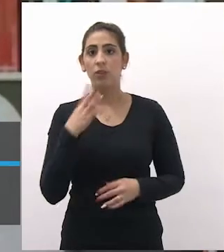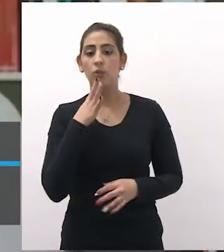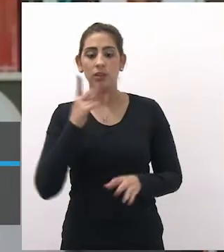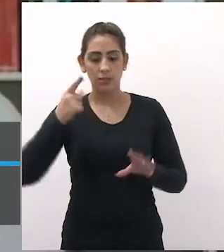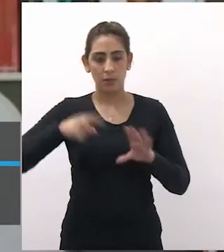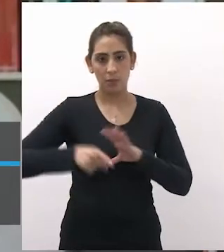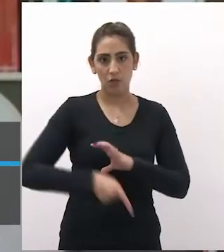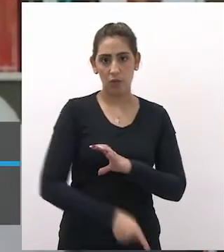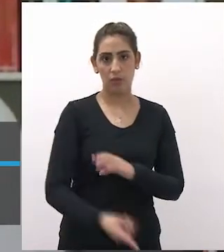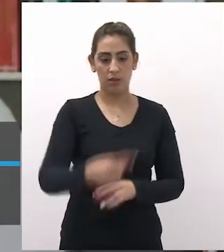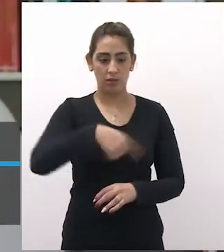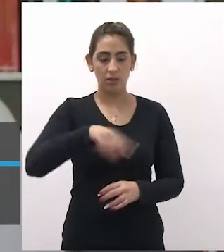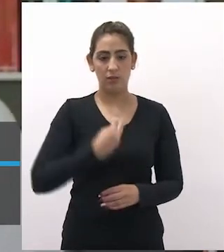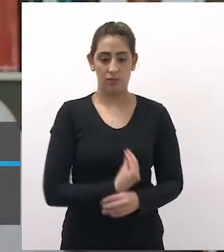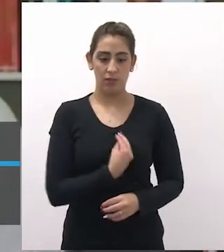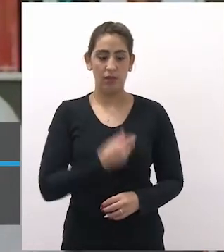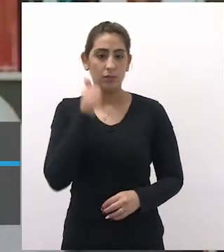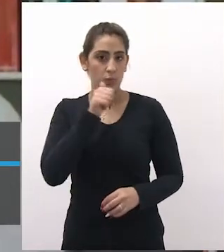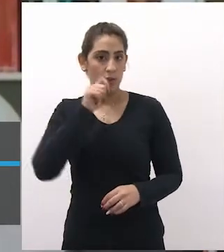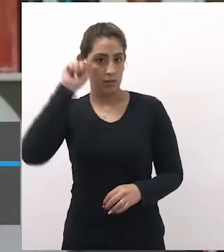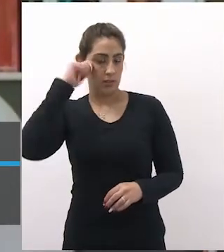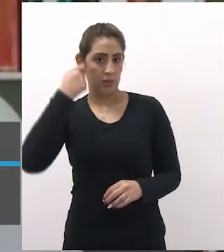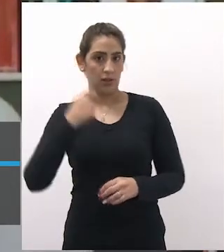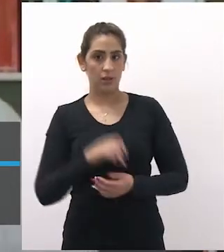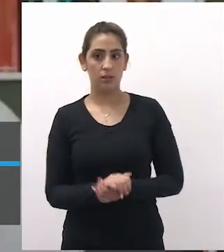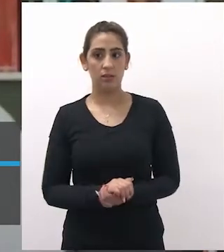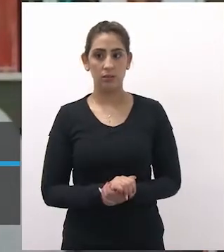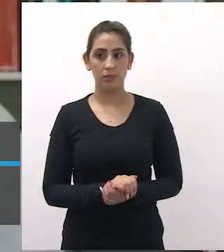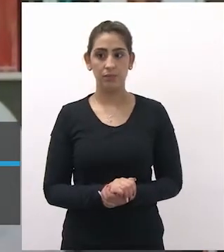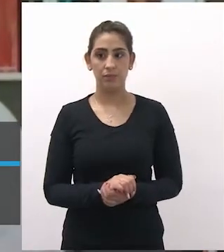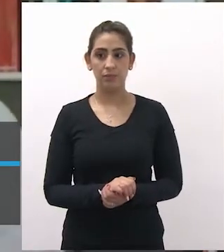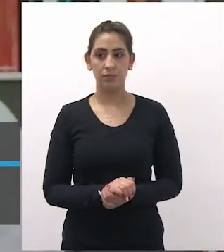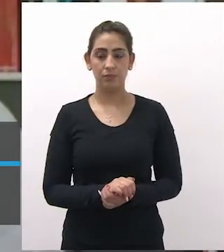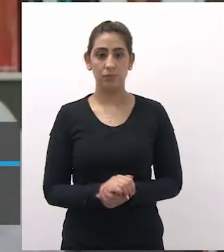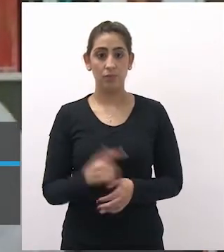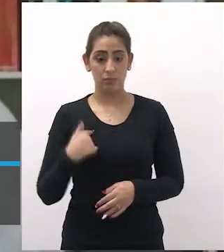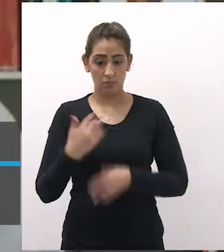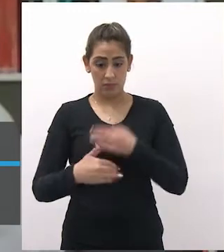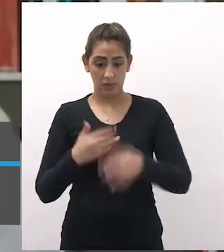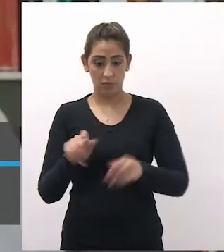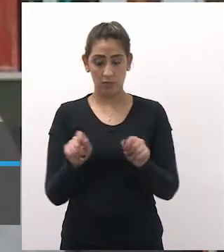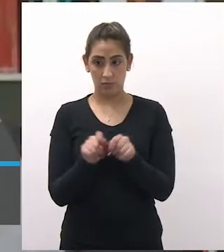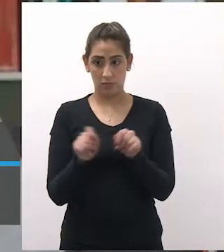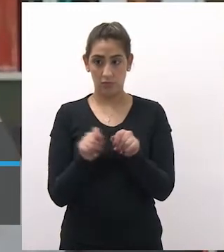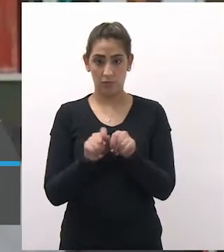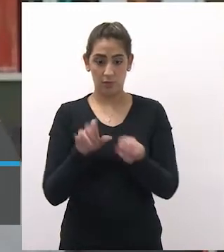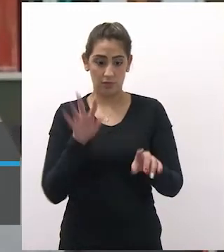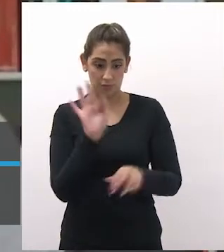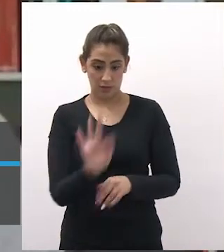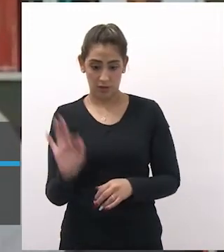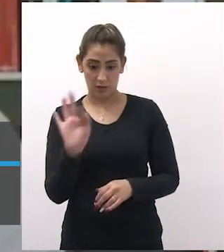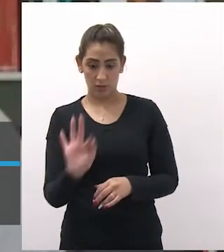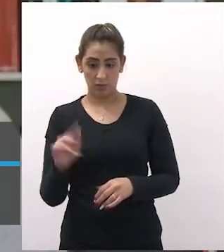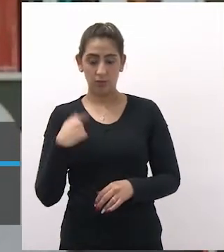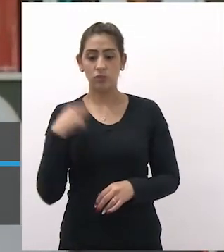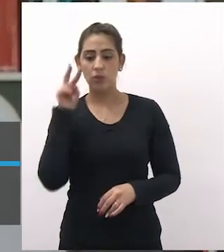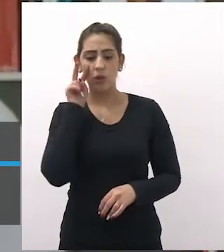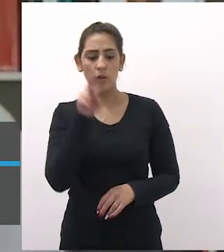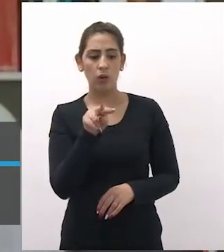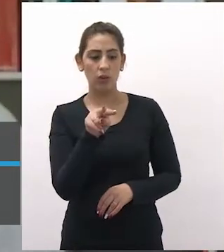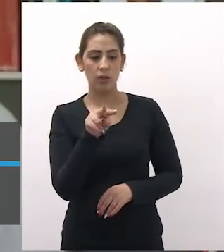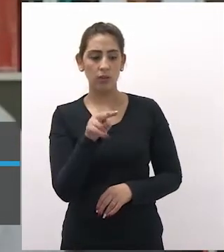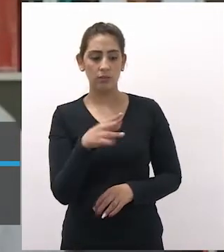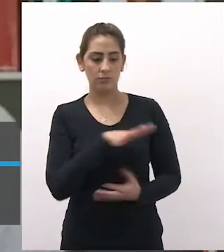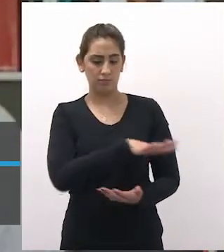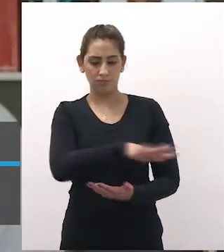potencializar as vivências dessas mulheres pretas, exatamente porque quando a gente vai fazer essa abordagem, quando a gente olha para a nossa estante, a gente vê um